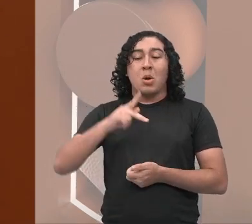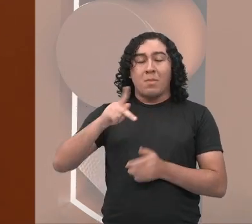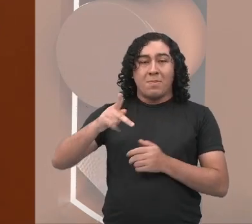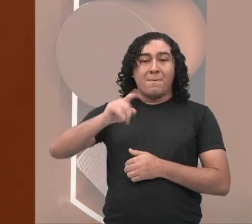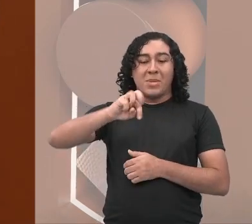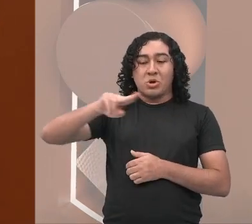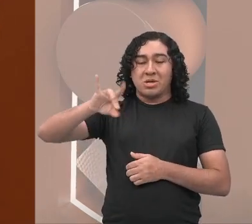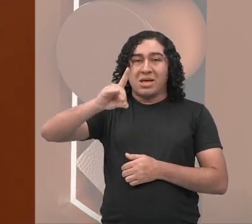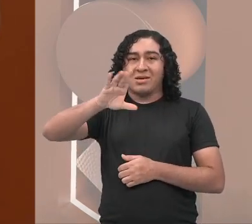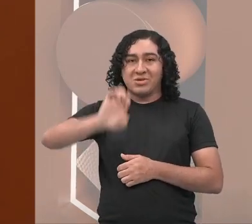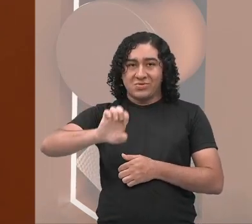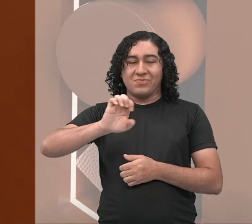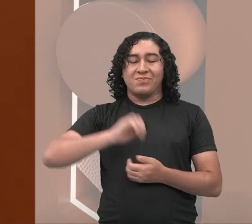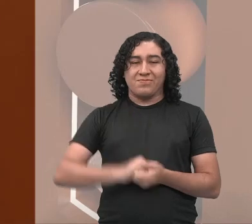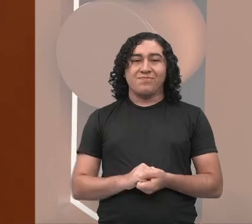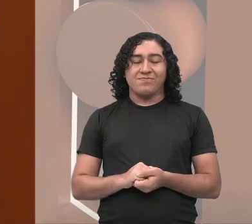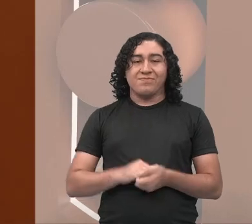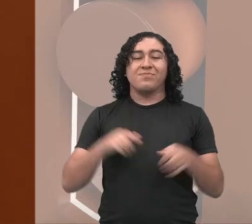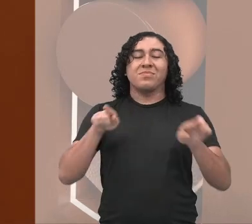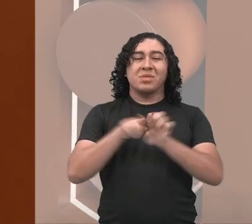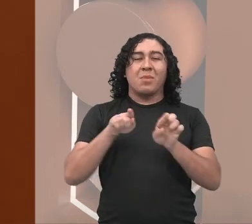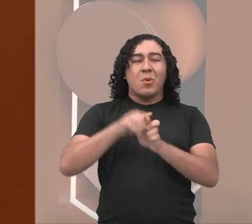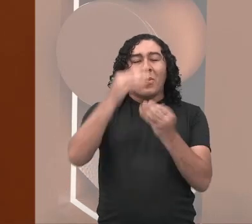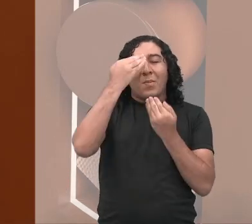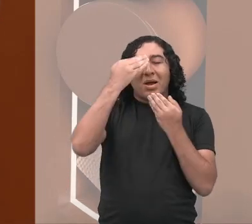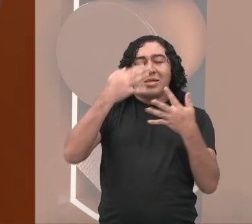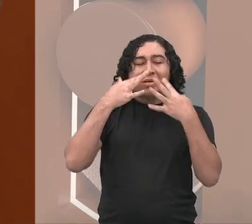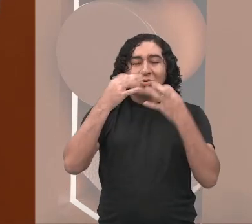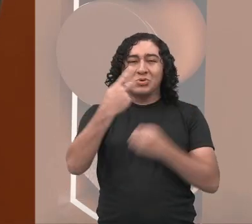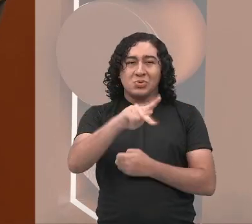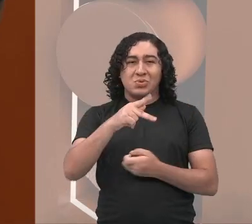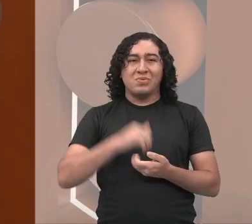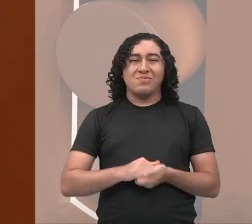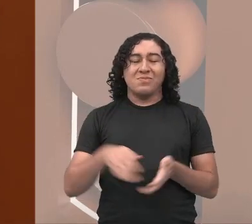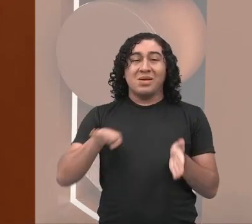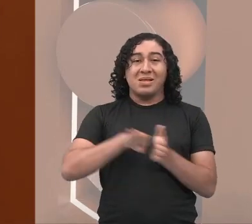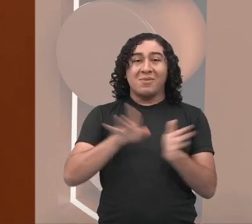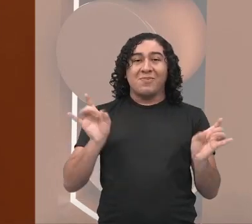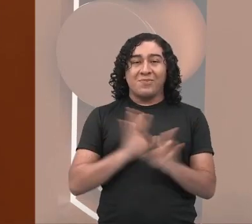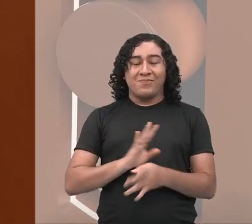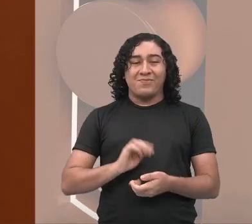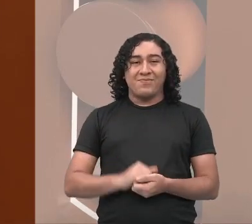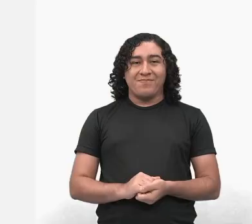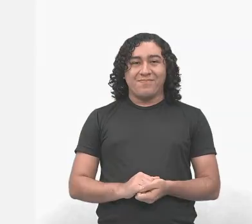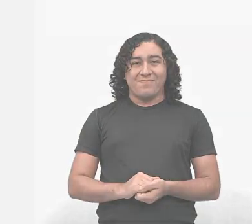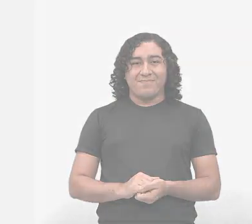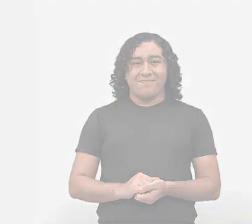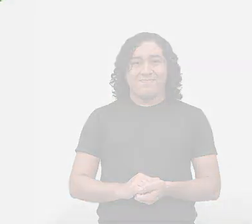maioridade. Ok, galera? Eu agradeço muito a atenção de vocês e a gente vai encerrando por aqui.